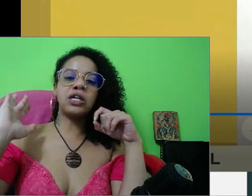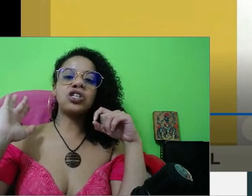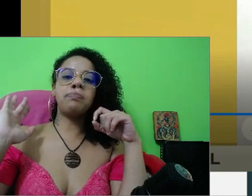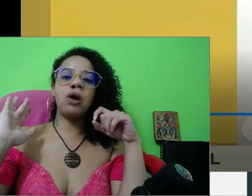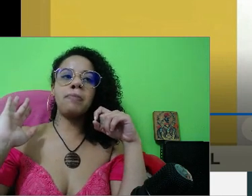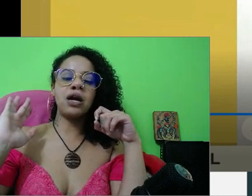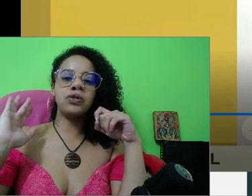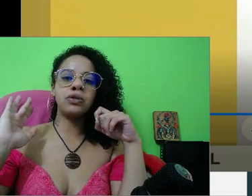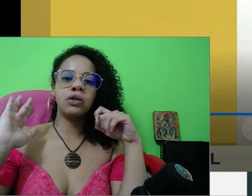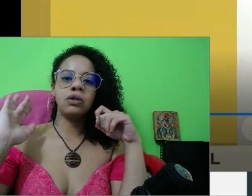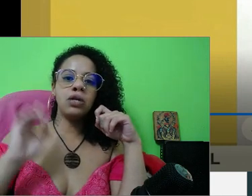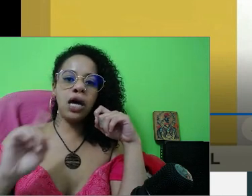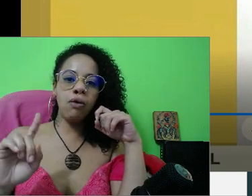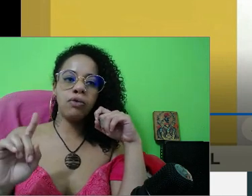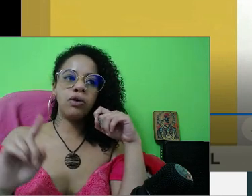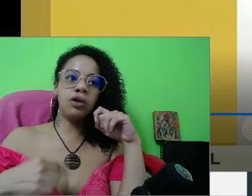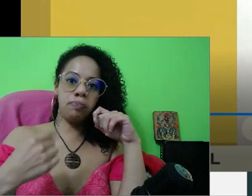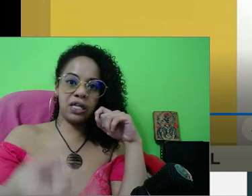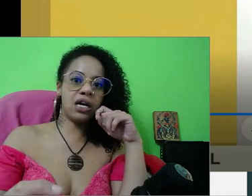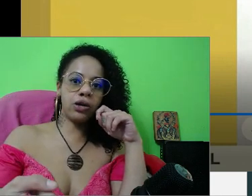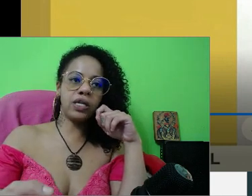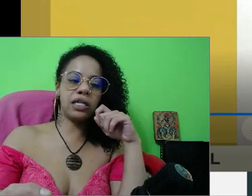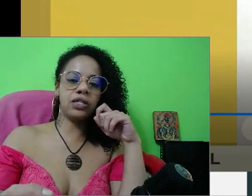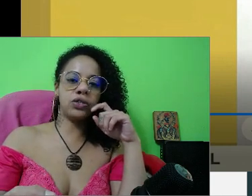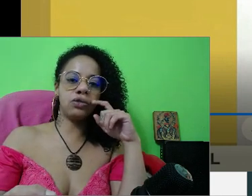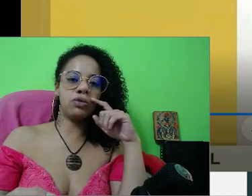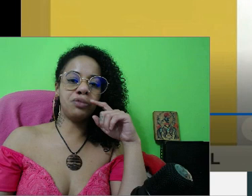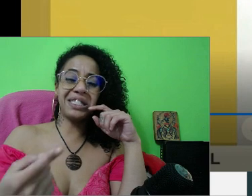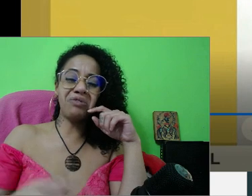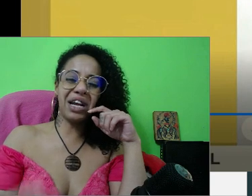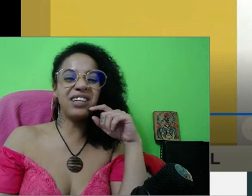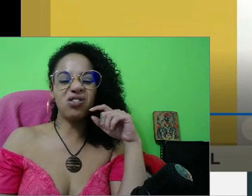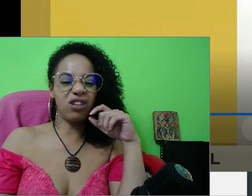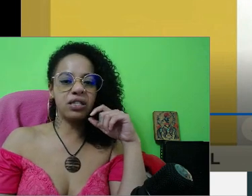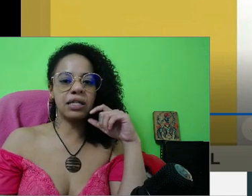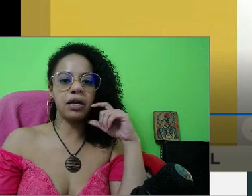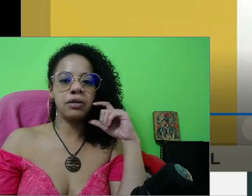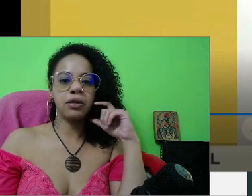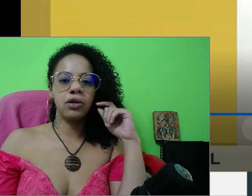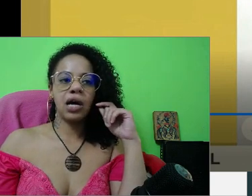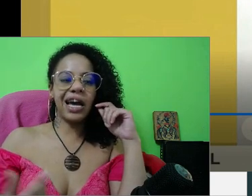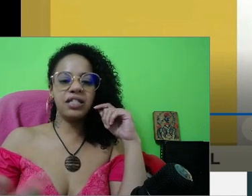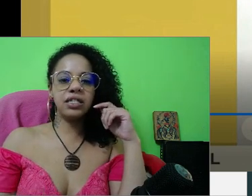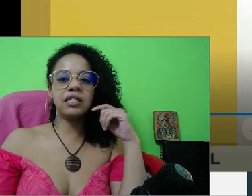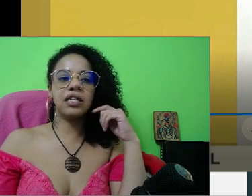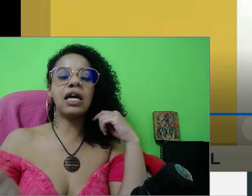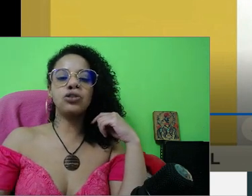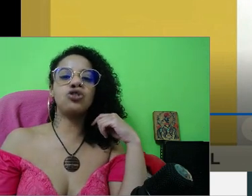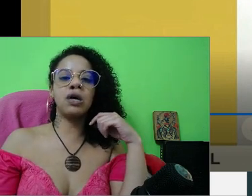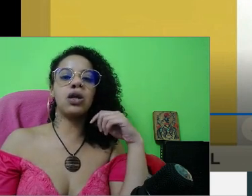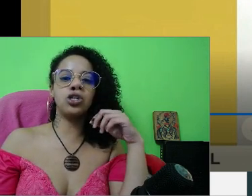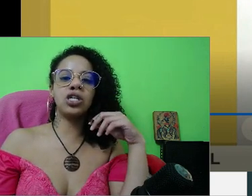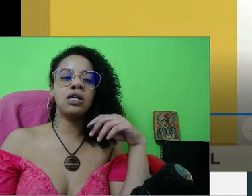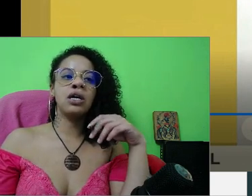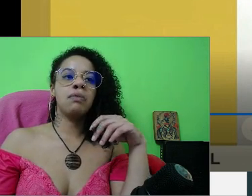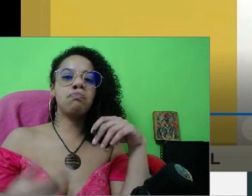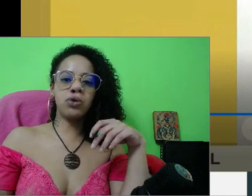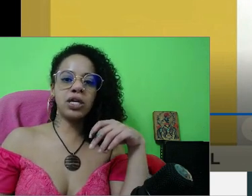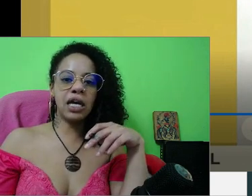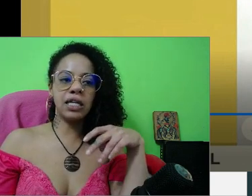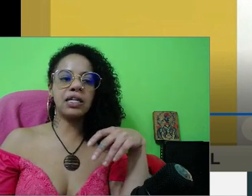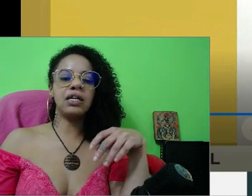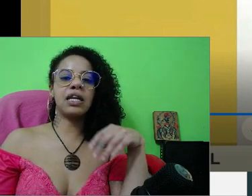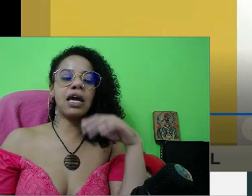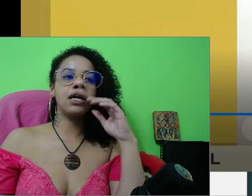100% de Capital aberto não e o PT ganhou as eleições com isso mas são eleições né ainda assim dentro de uma lógica